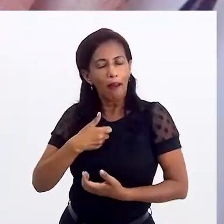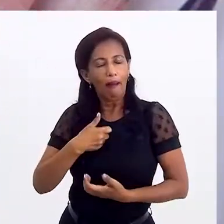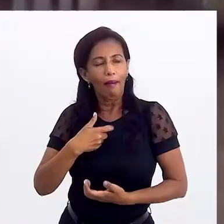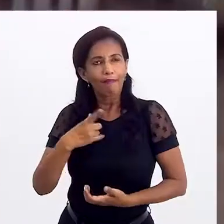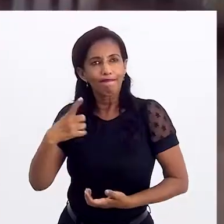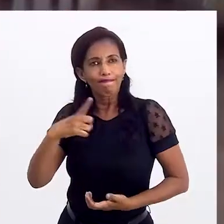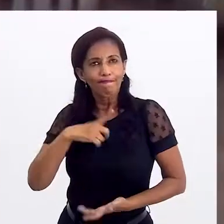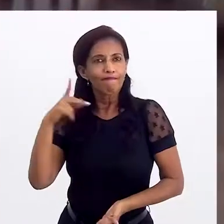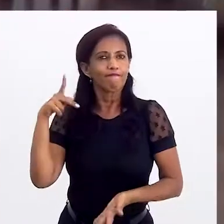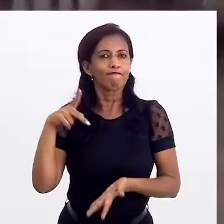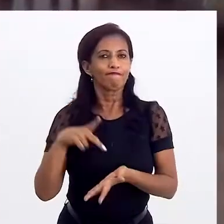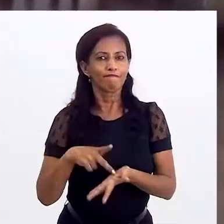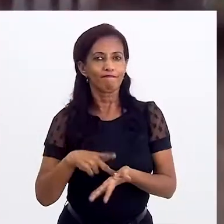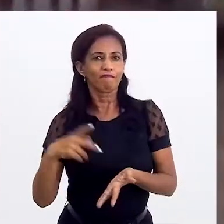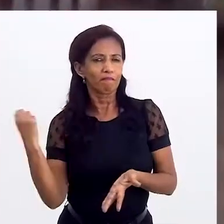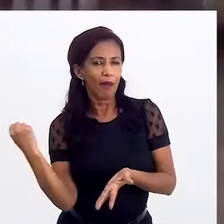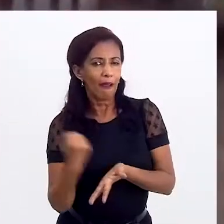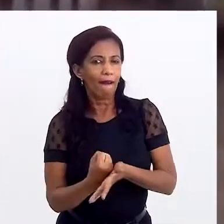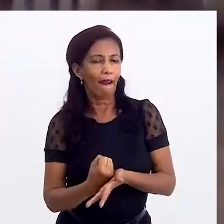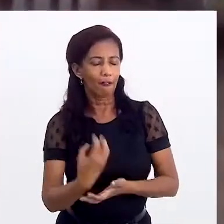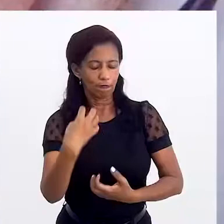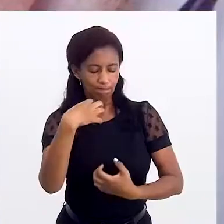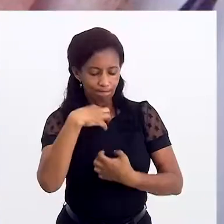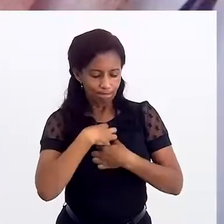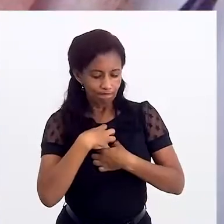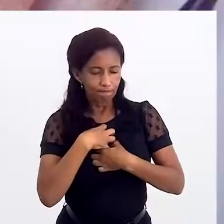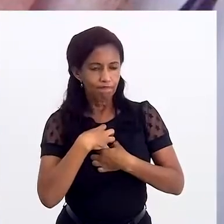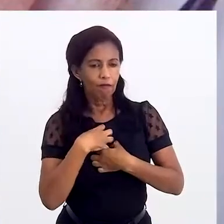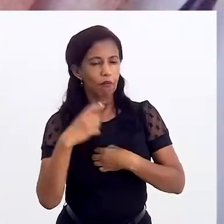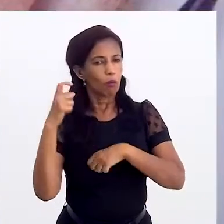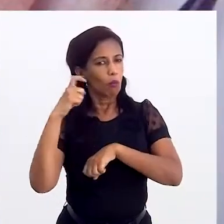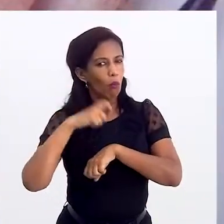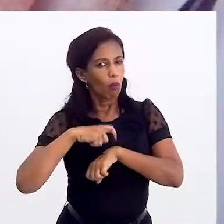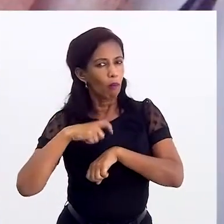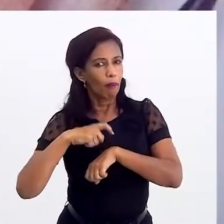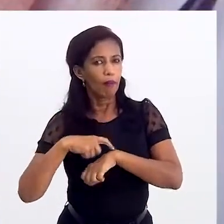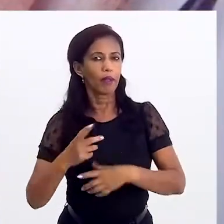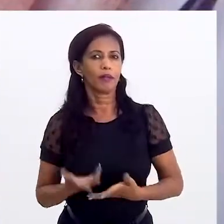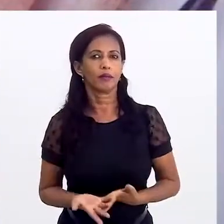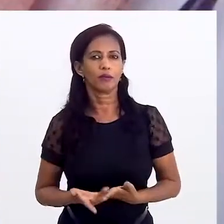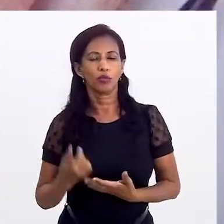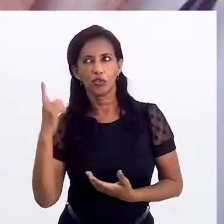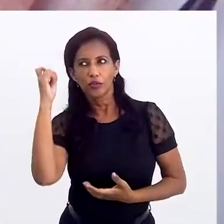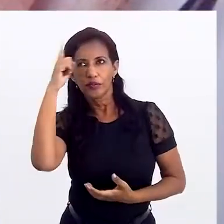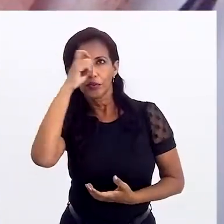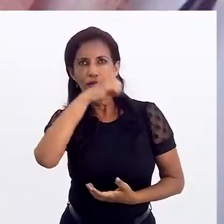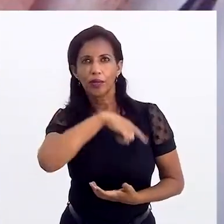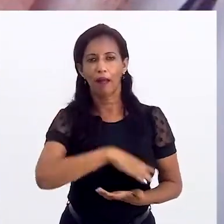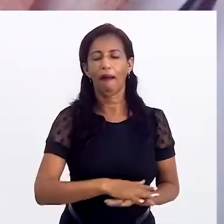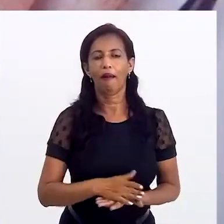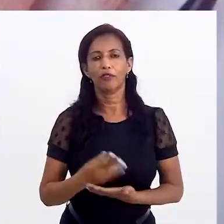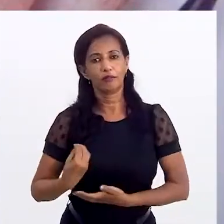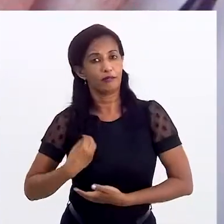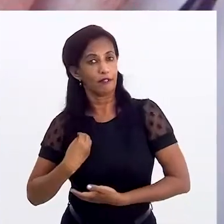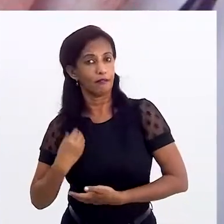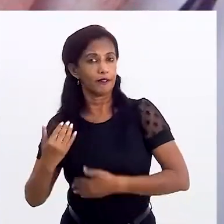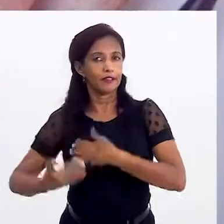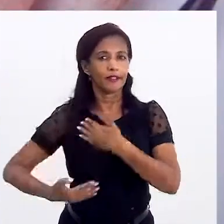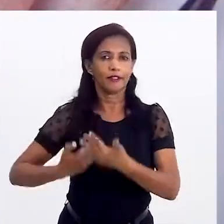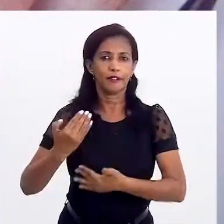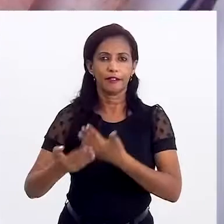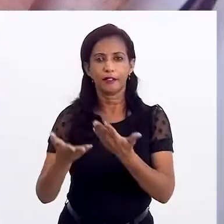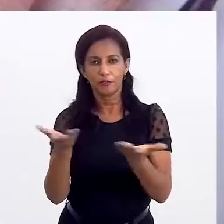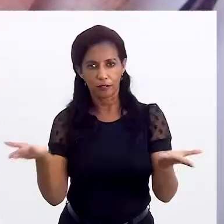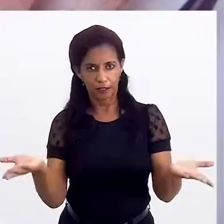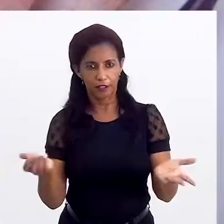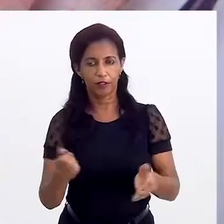que tenha realmente ficado aí dentro para momentos de dificuldade na carreira, para